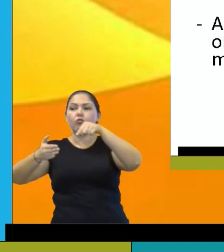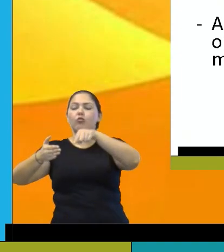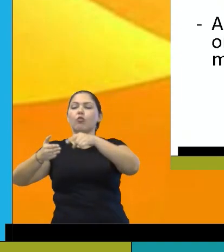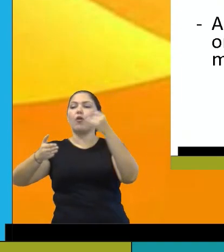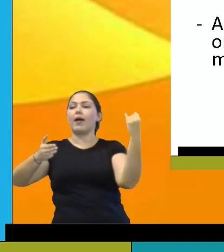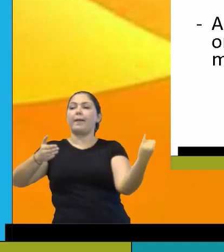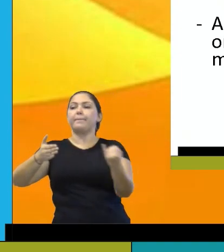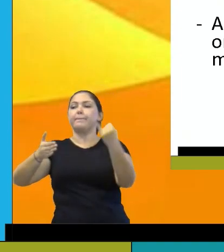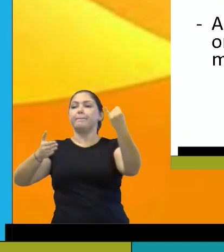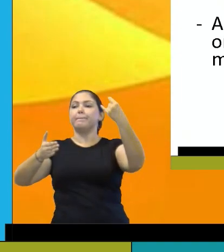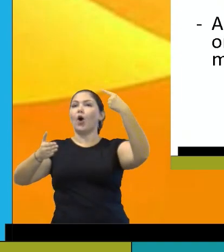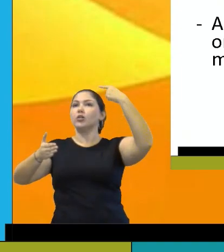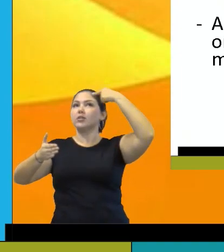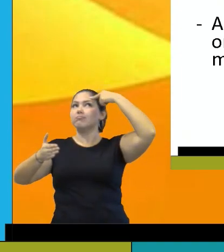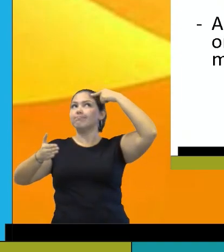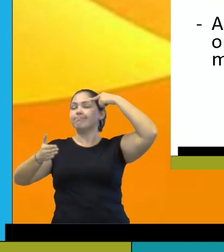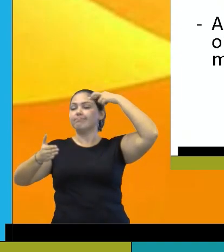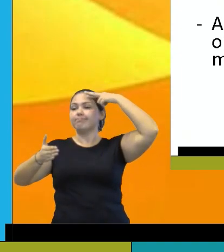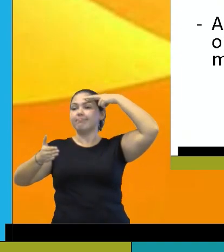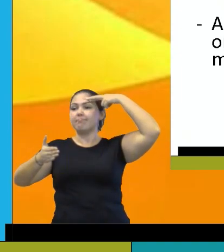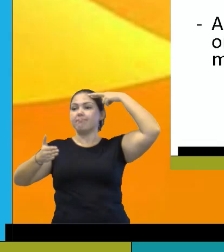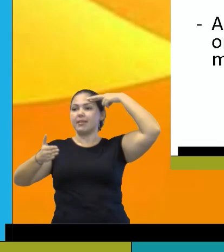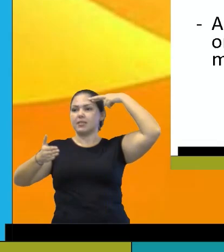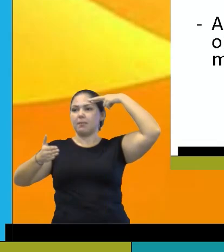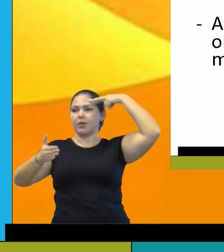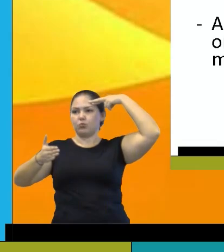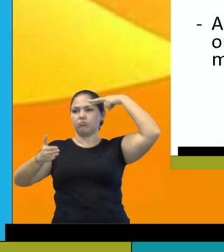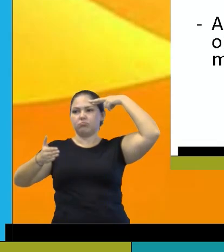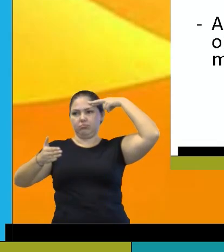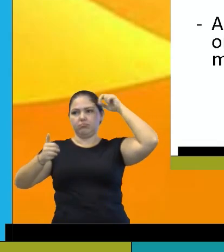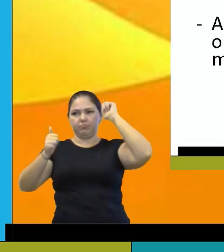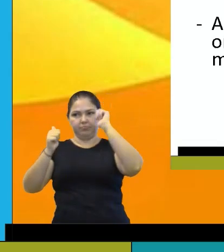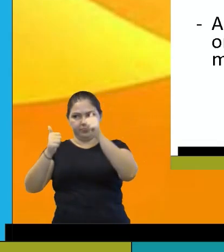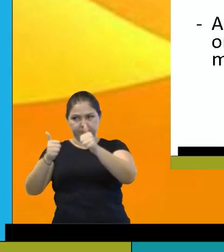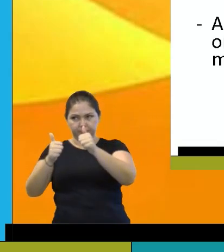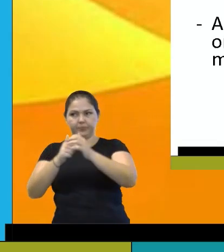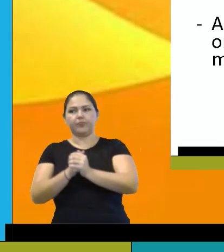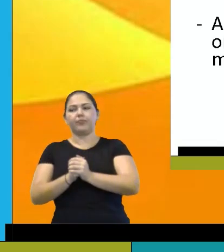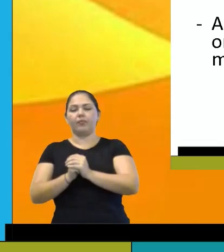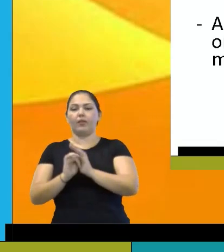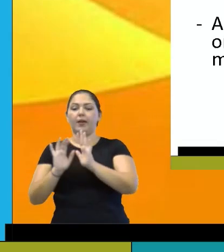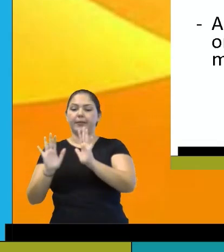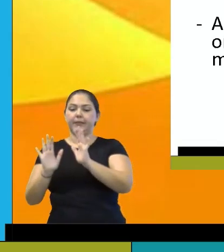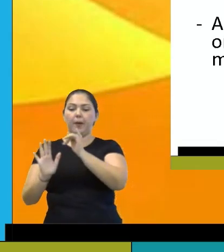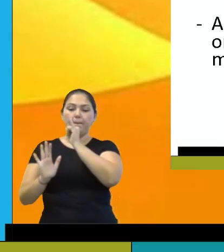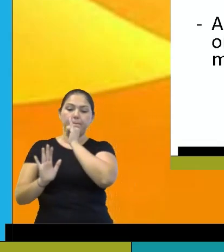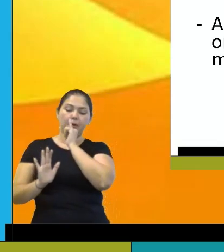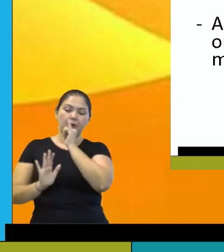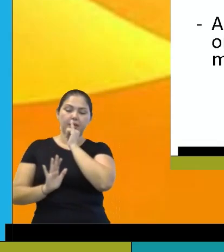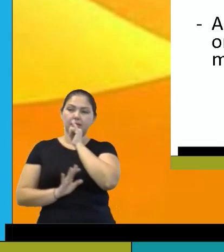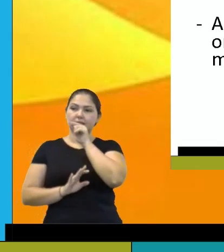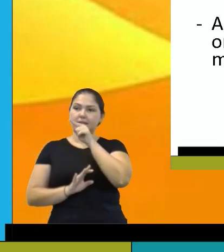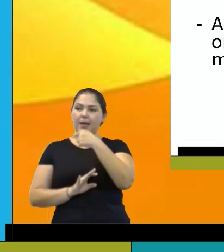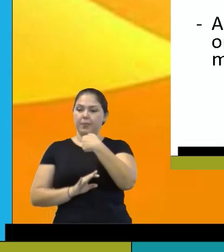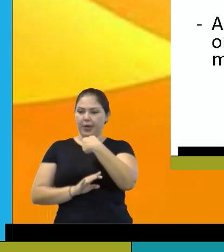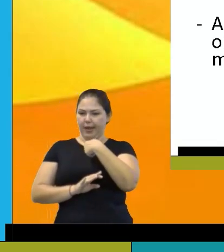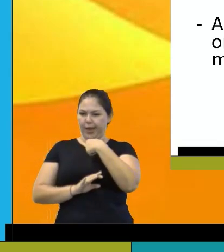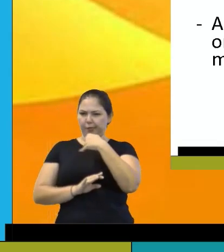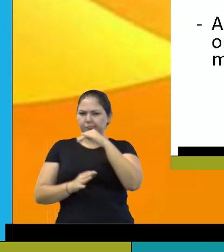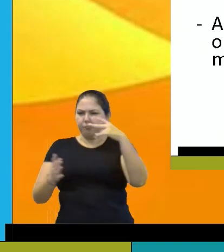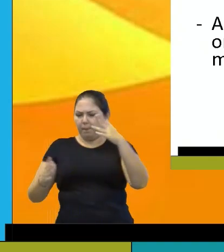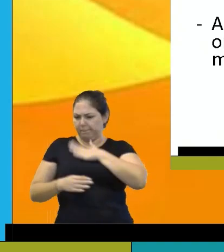da racionalidade, na importância do homem. Dizer que metade do que nos acontece é fruto das nossas